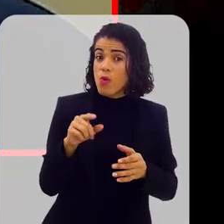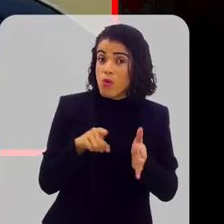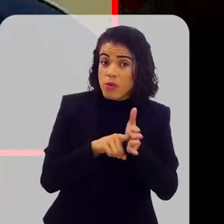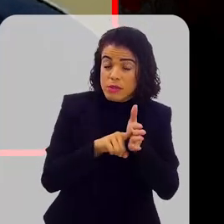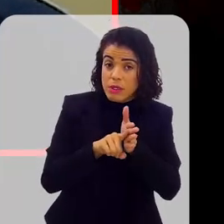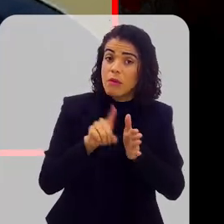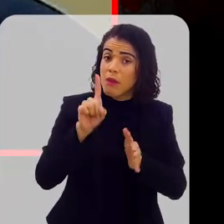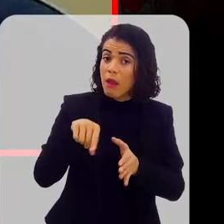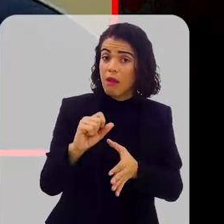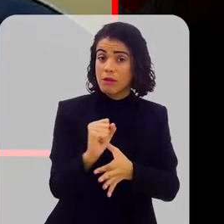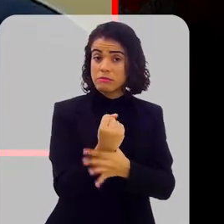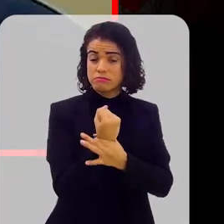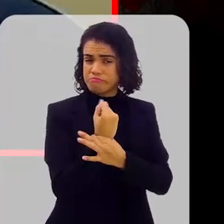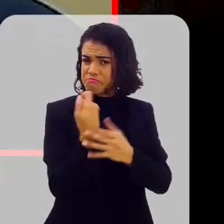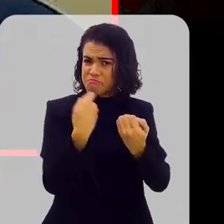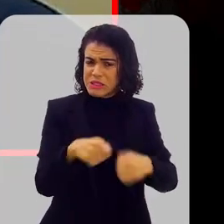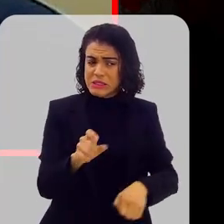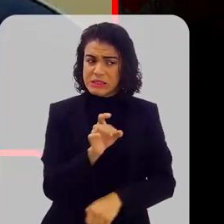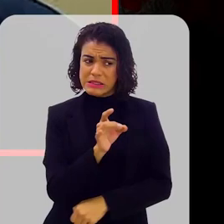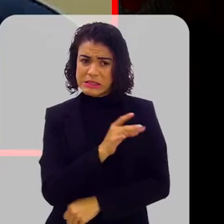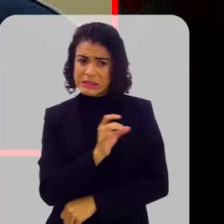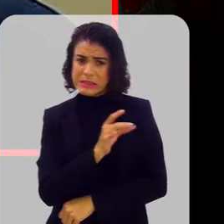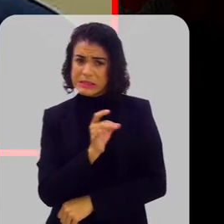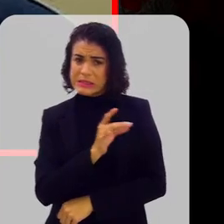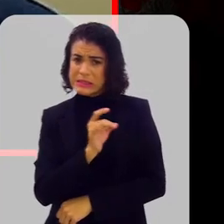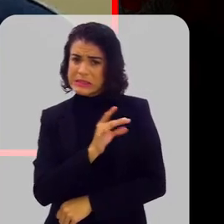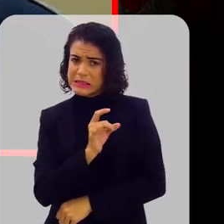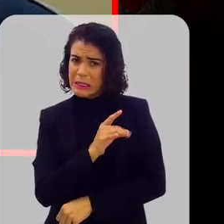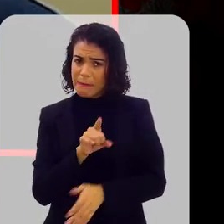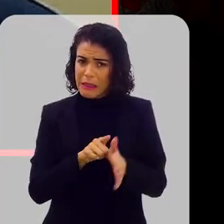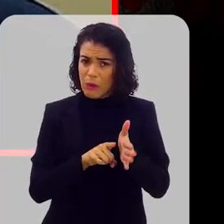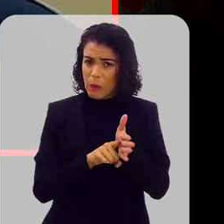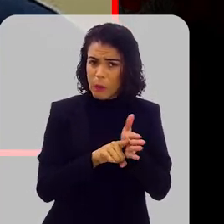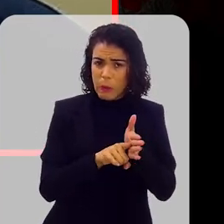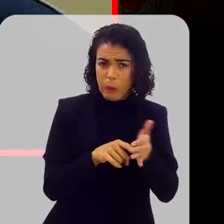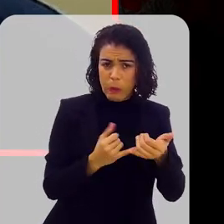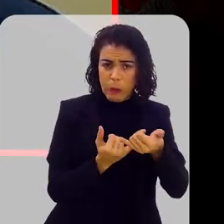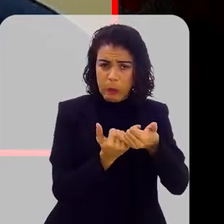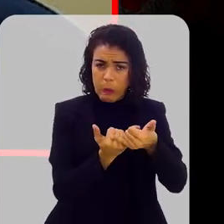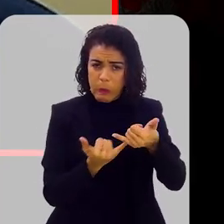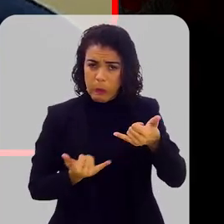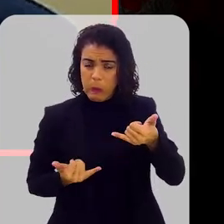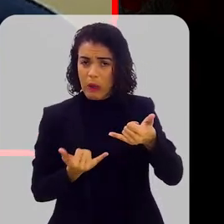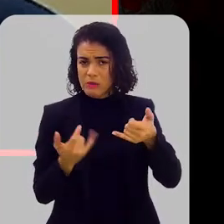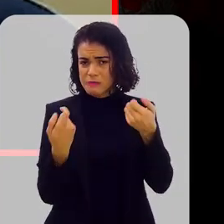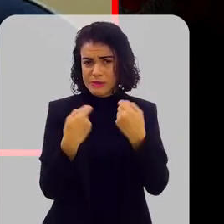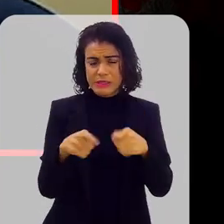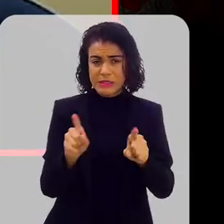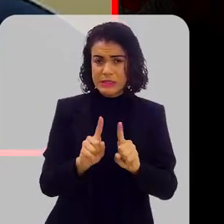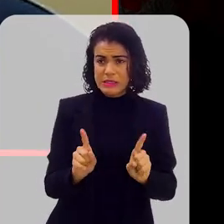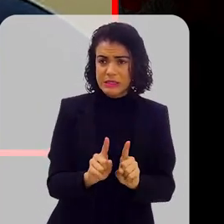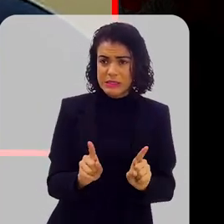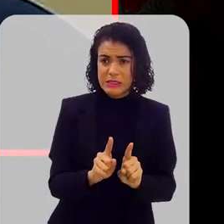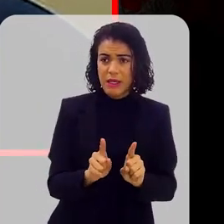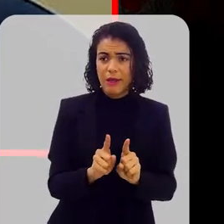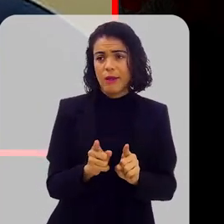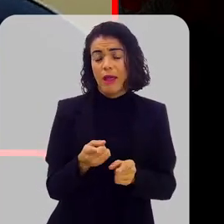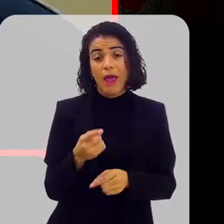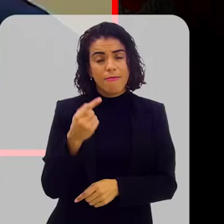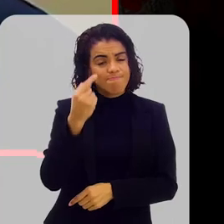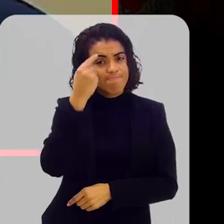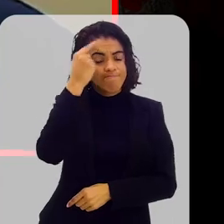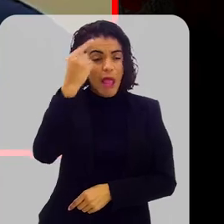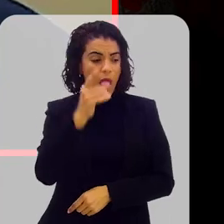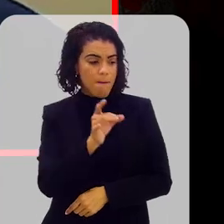que o exame é um exame seguro para ser feito. A gente não tem que ter medo do exame, não pode ter, de forma nenhuma, as pessoas têm que ter medo de fazer o exame